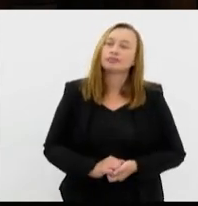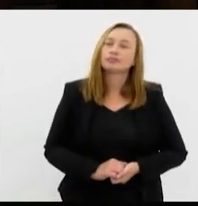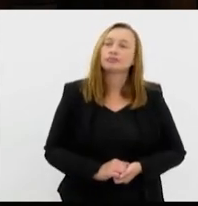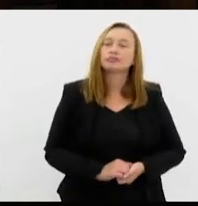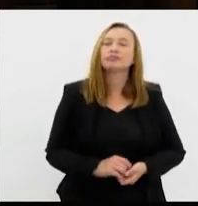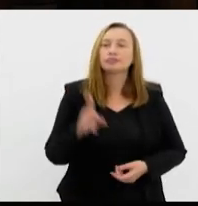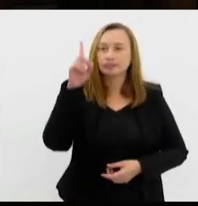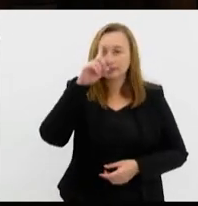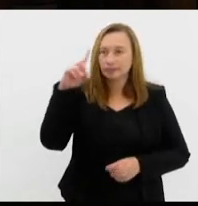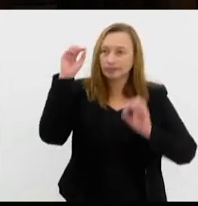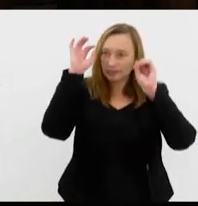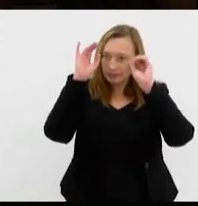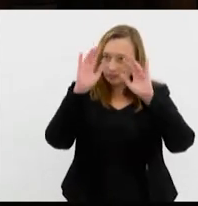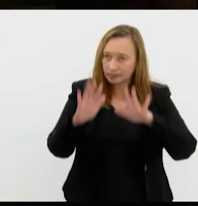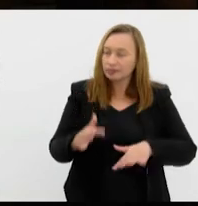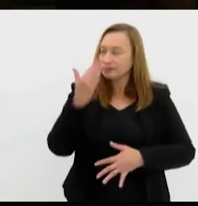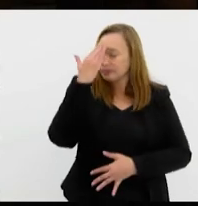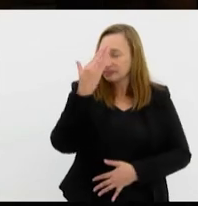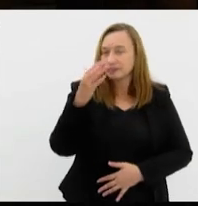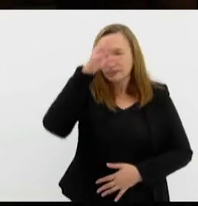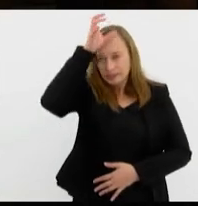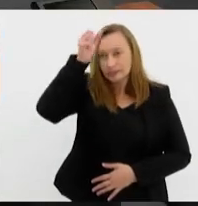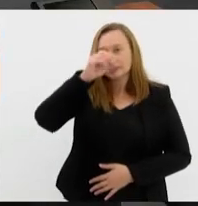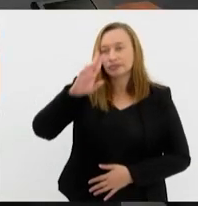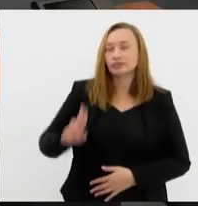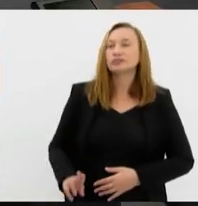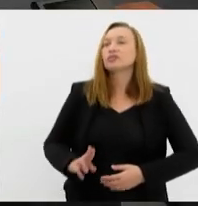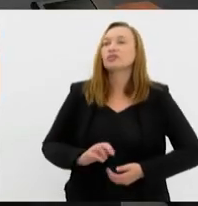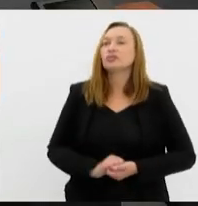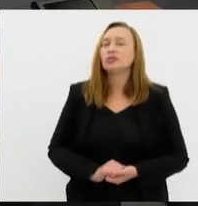Deus nos abençoe. Muito obrigado, Tia Ju.